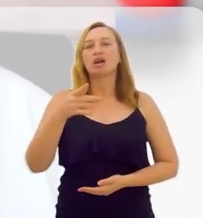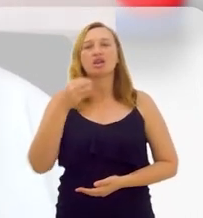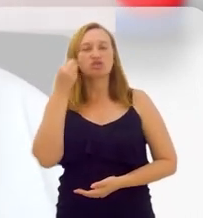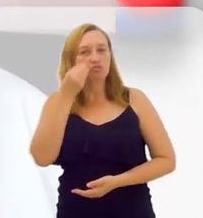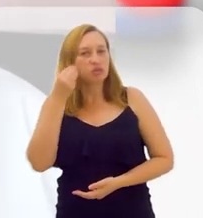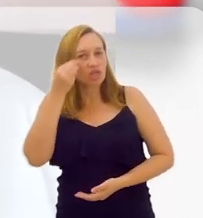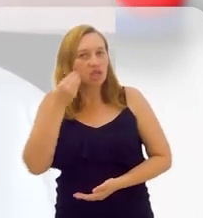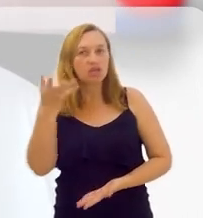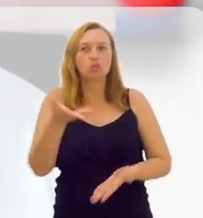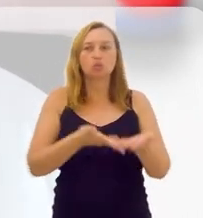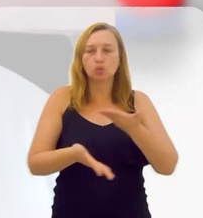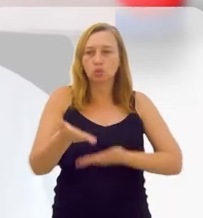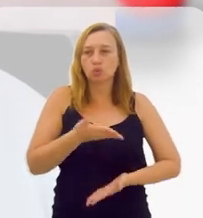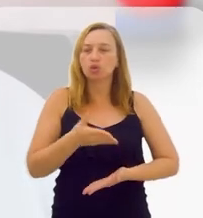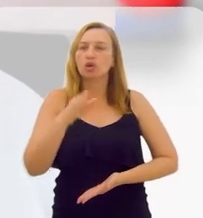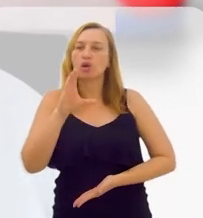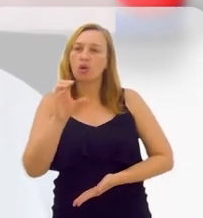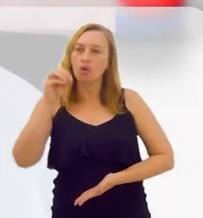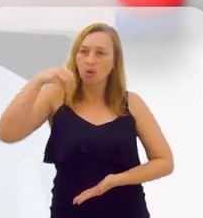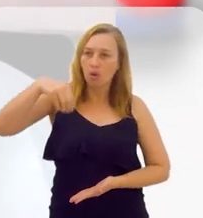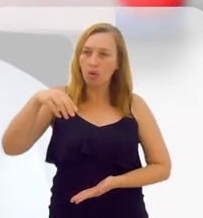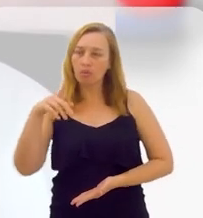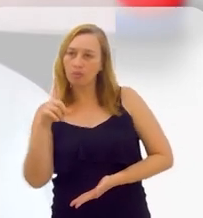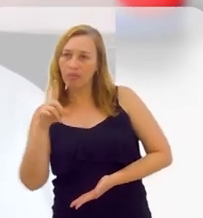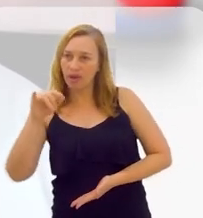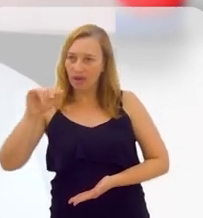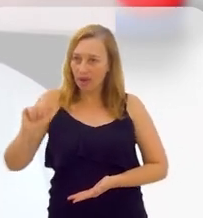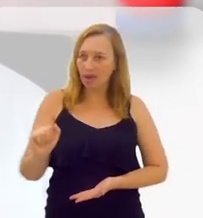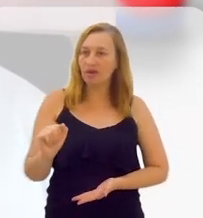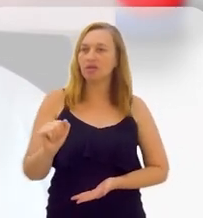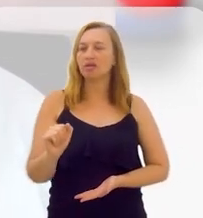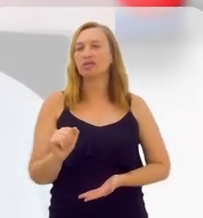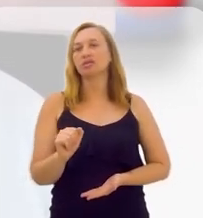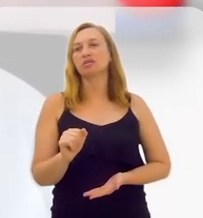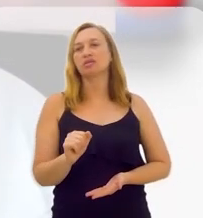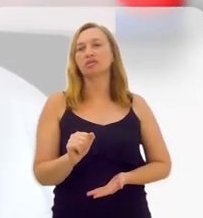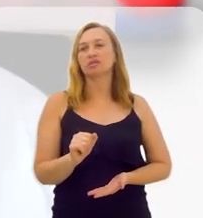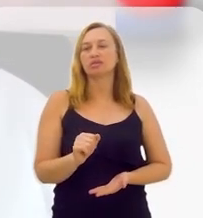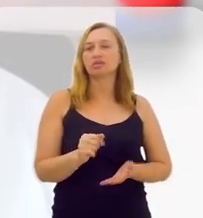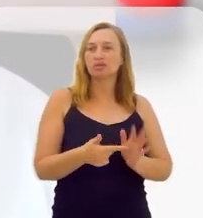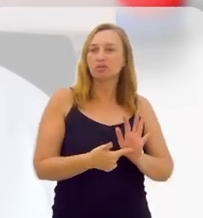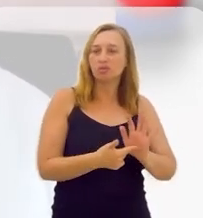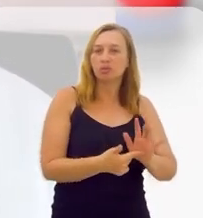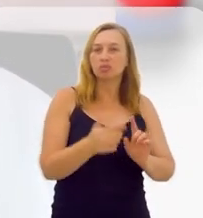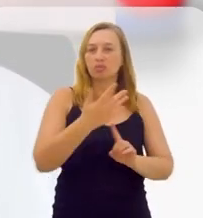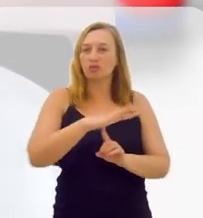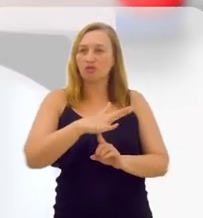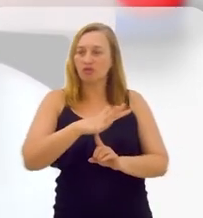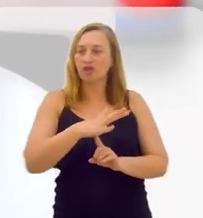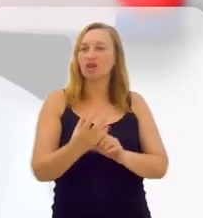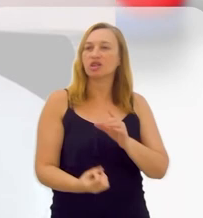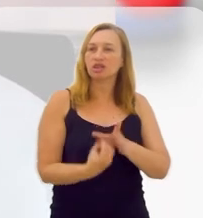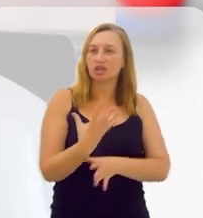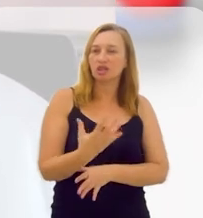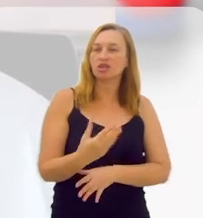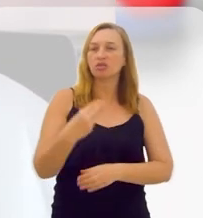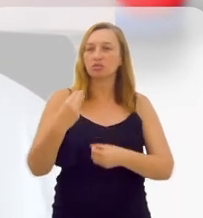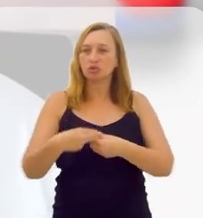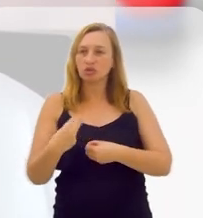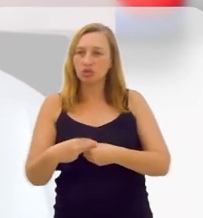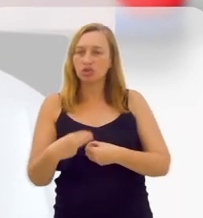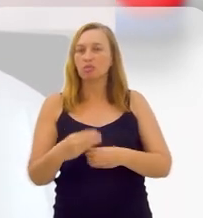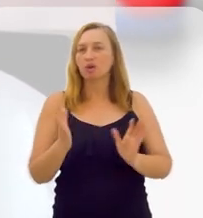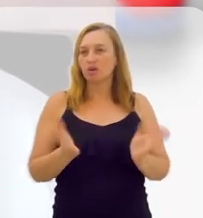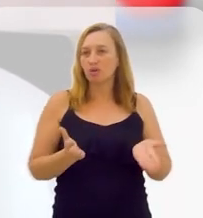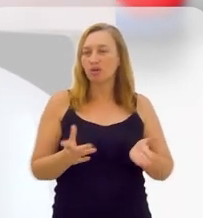experiências. E aí, através da colmeia, a gente faz feiras, expõe feiras no